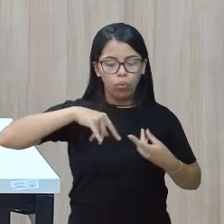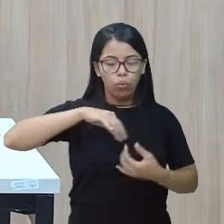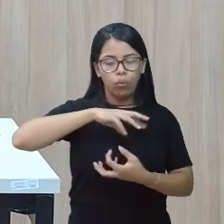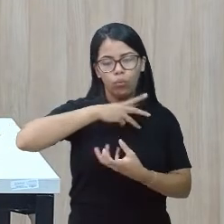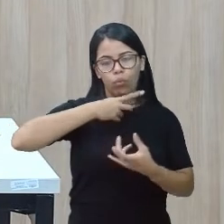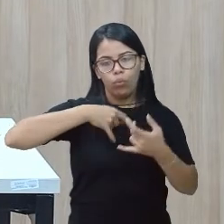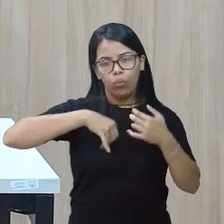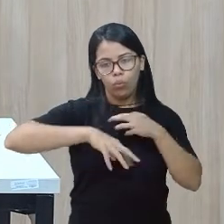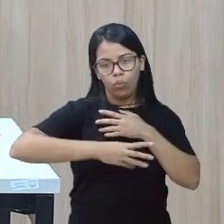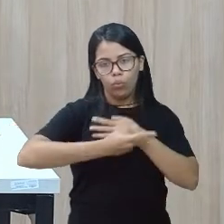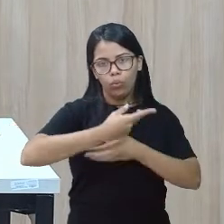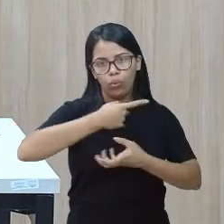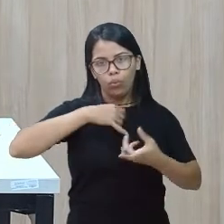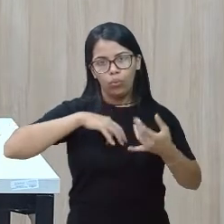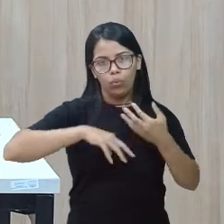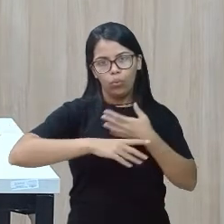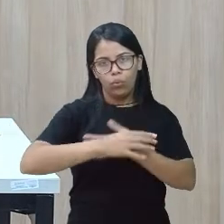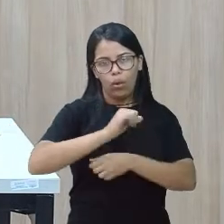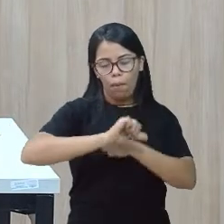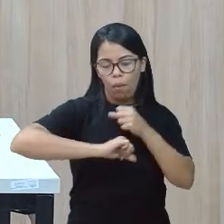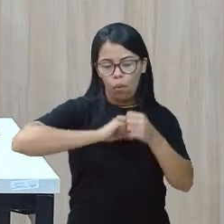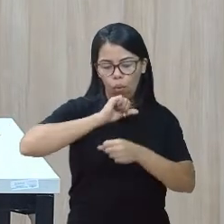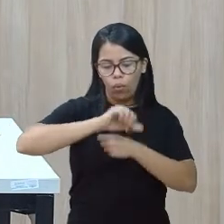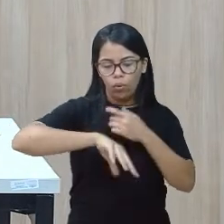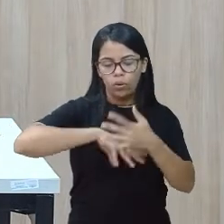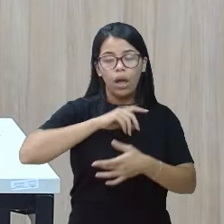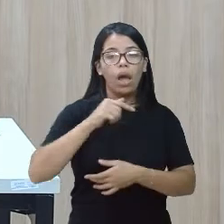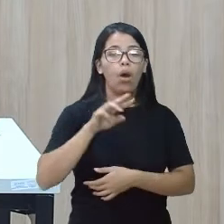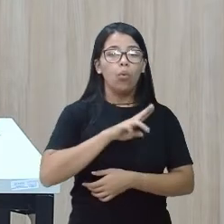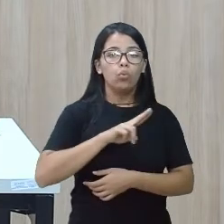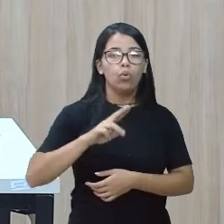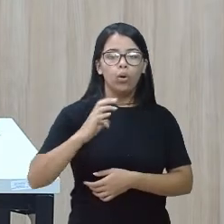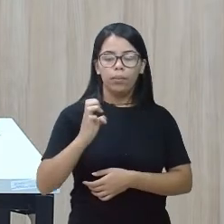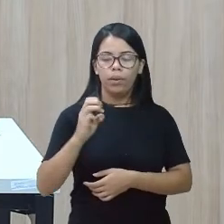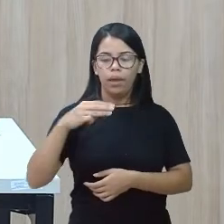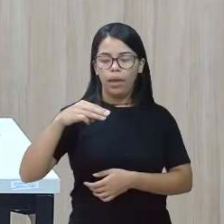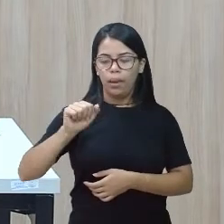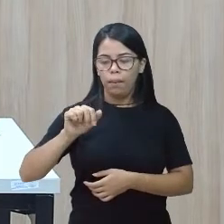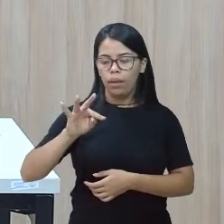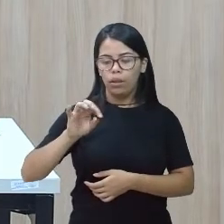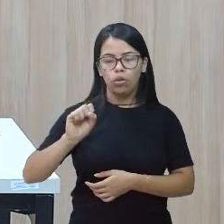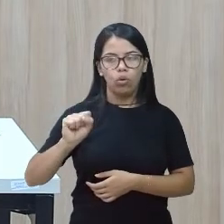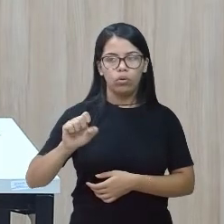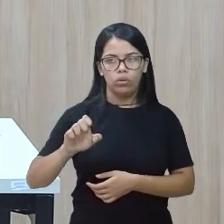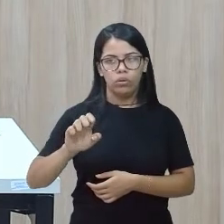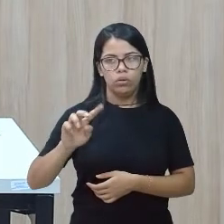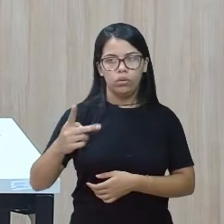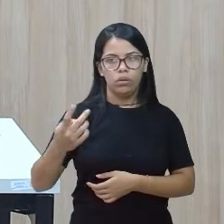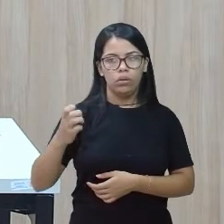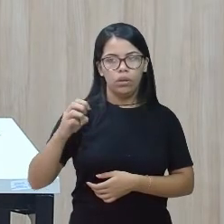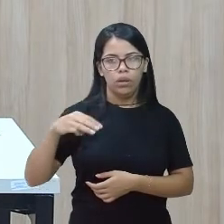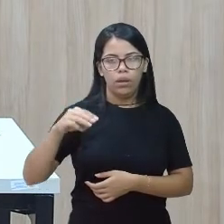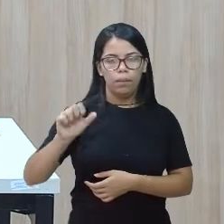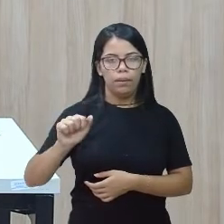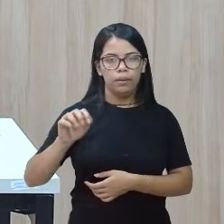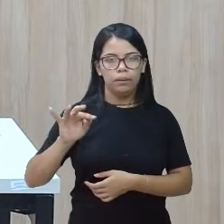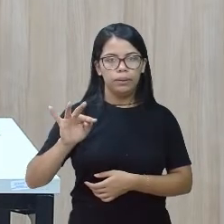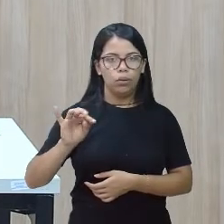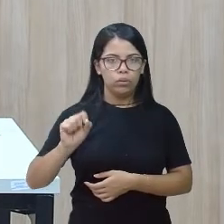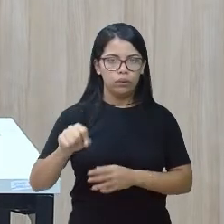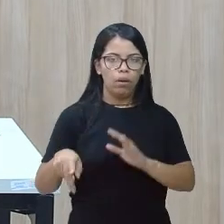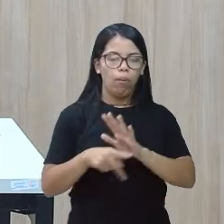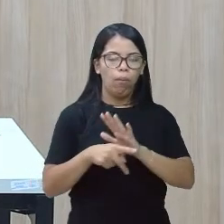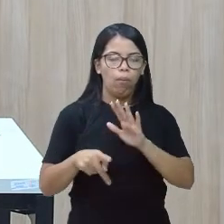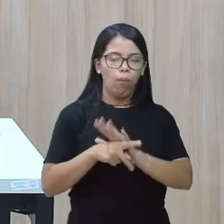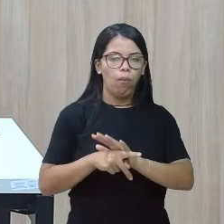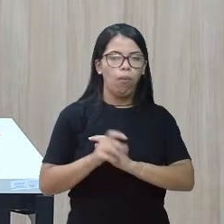essas trocas gasosas são chamadas de hematose. Veja que a hematose é uma curiosidade, gente. É muito importante a gente